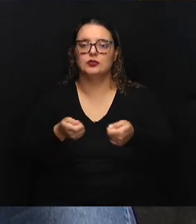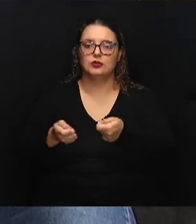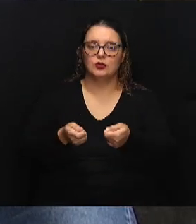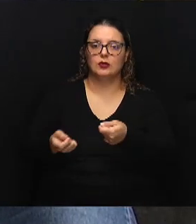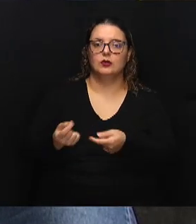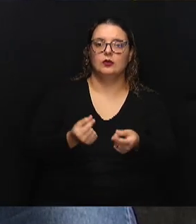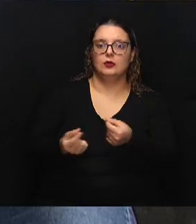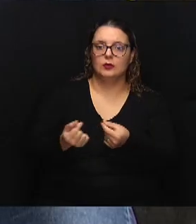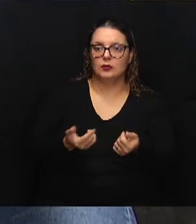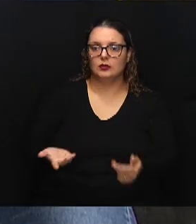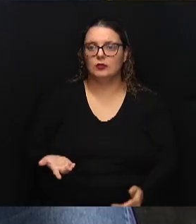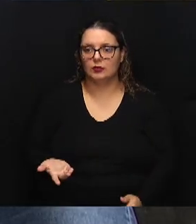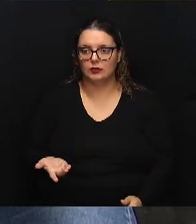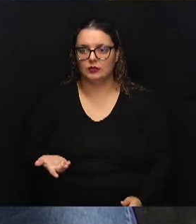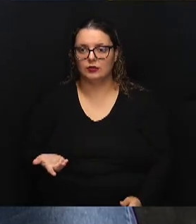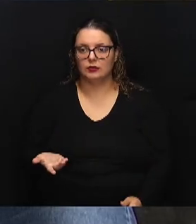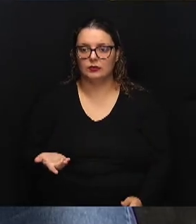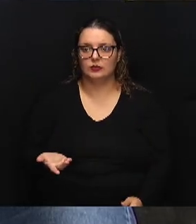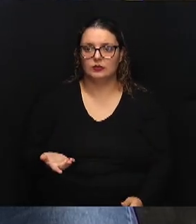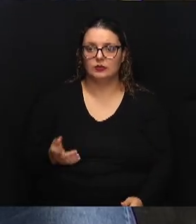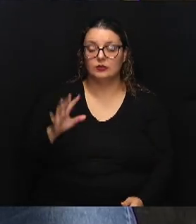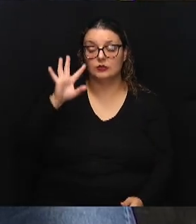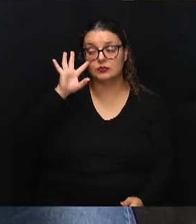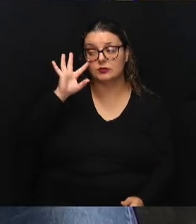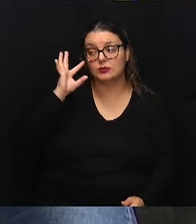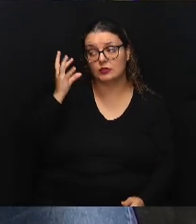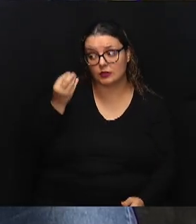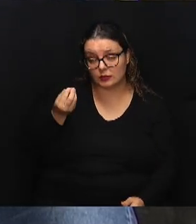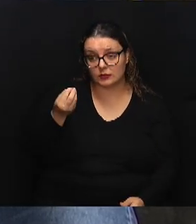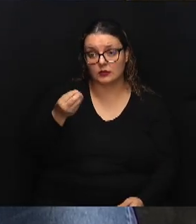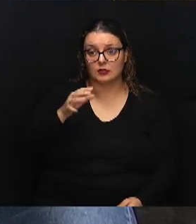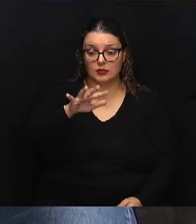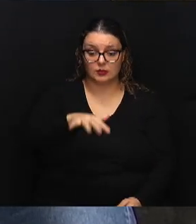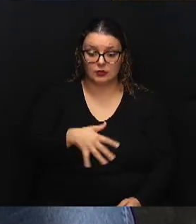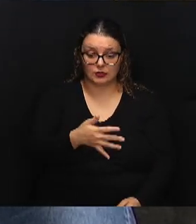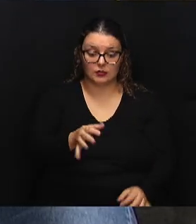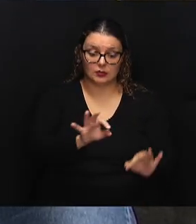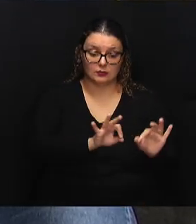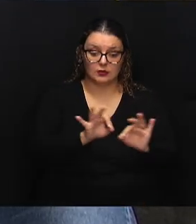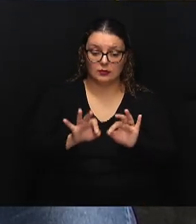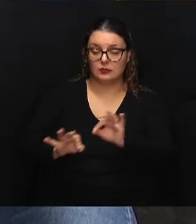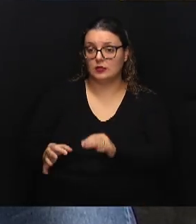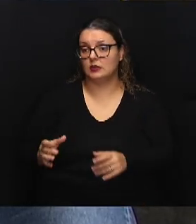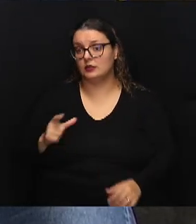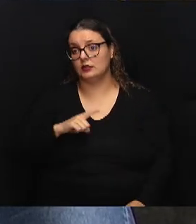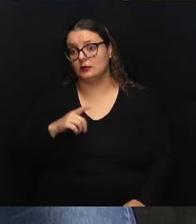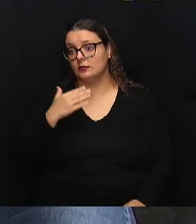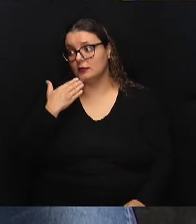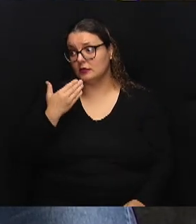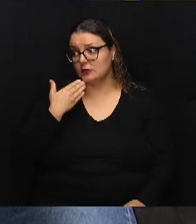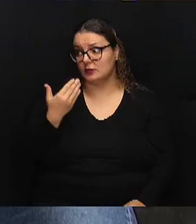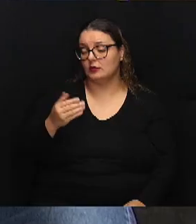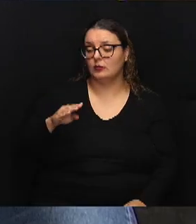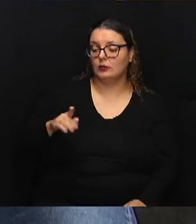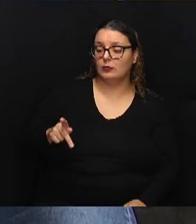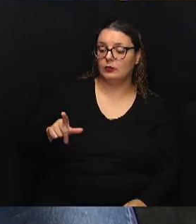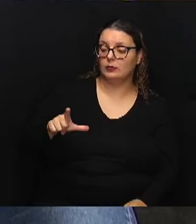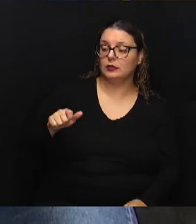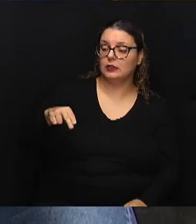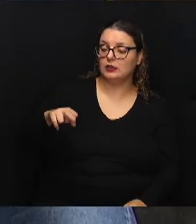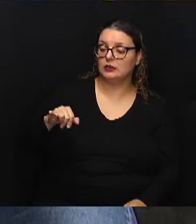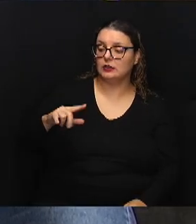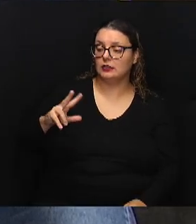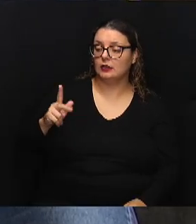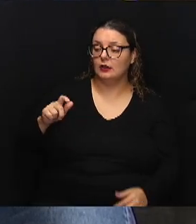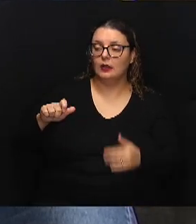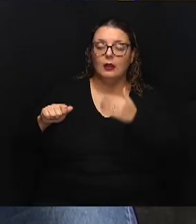financeiro, de compreender que as planilhas, hoje em dia a gente tem uma facilidade com planilhas de controle de